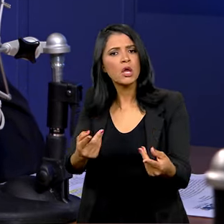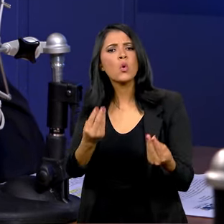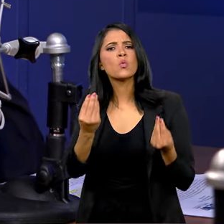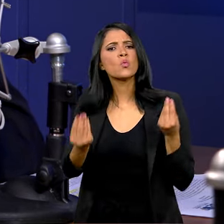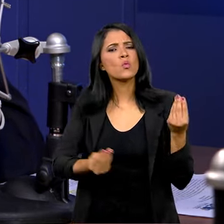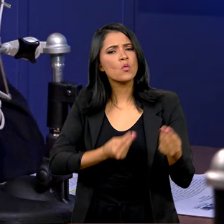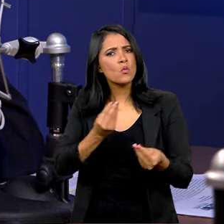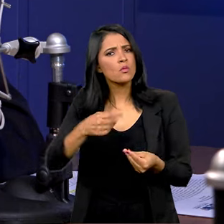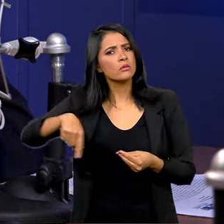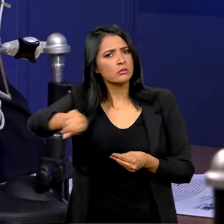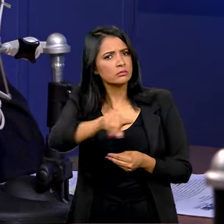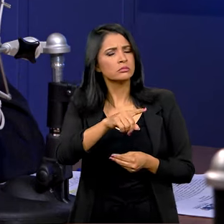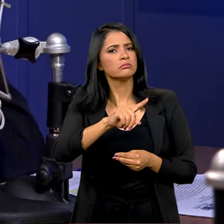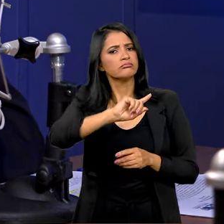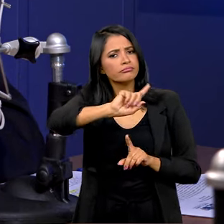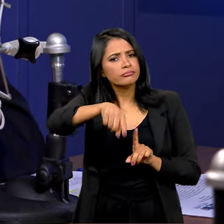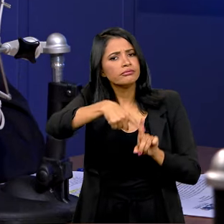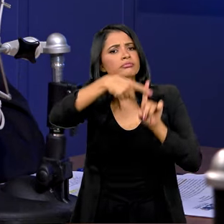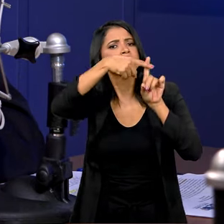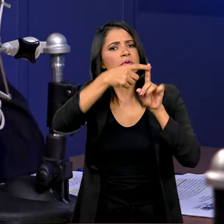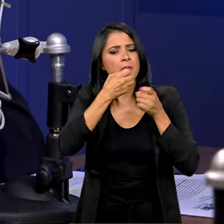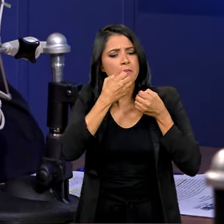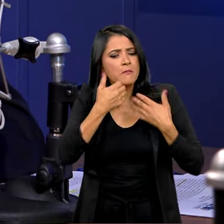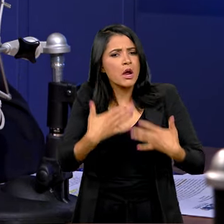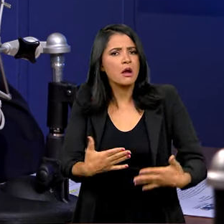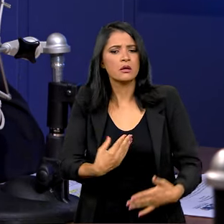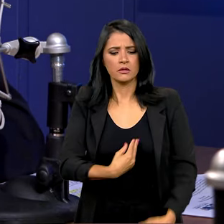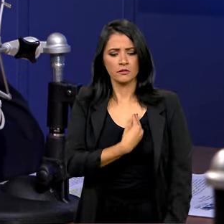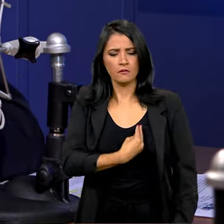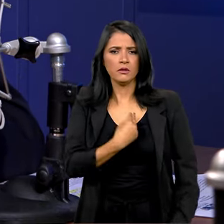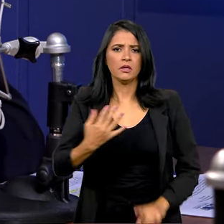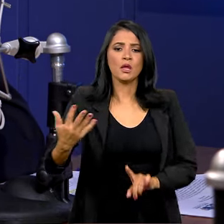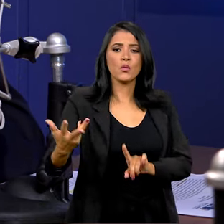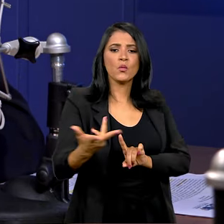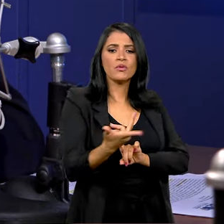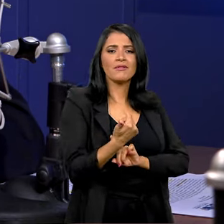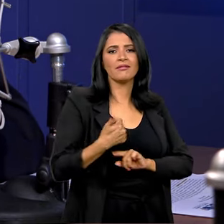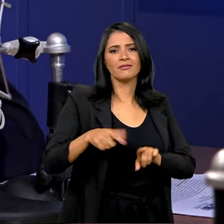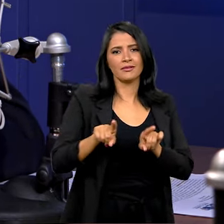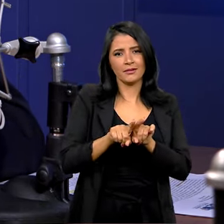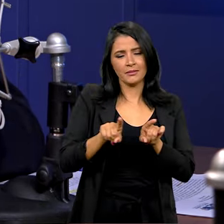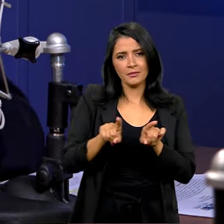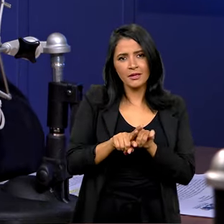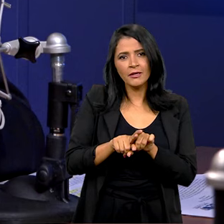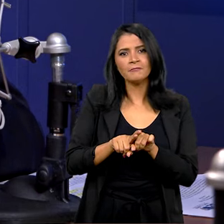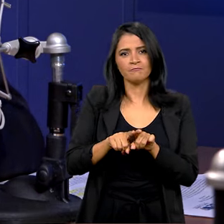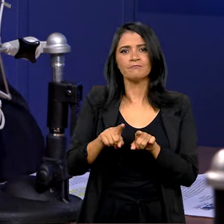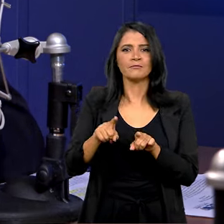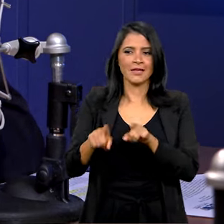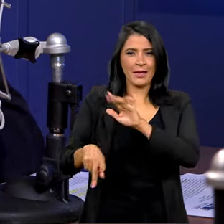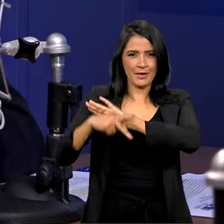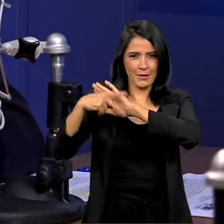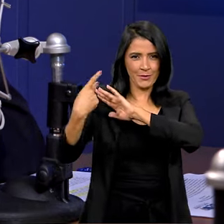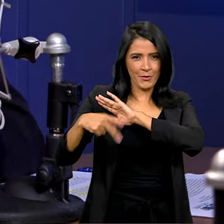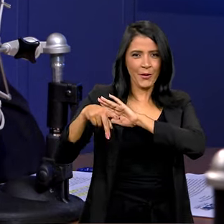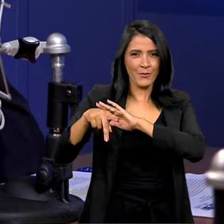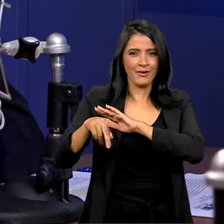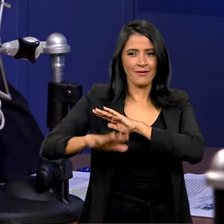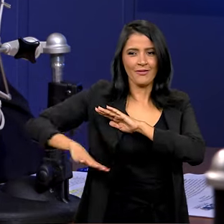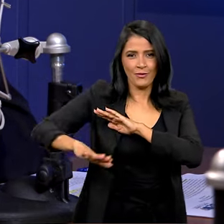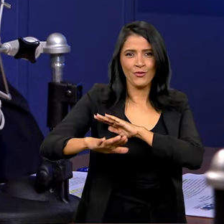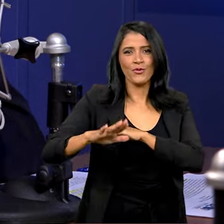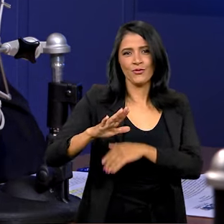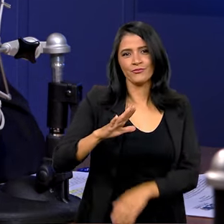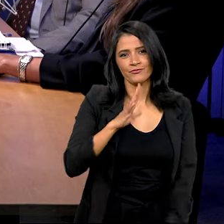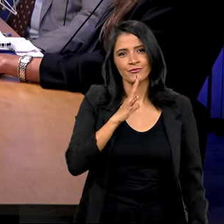todos aos benefícios da vida e da qualidade de vida AD vinda do